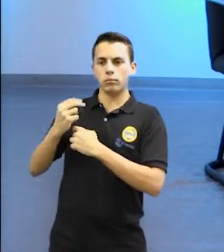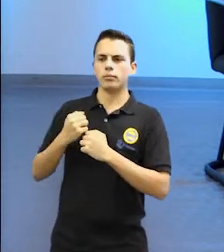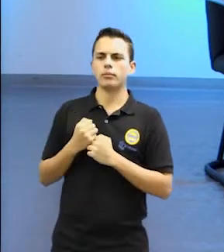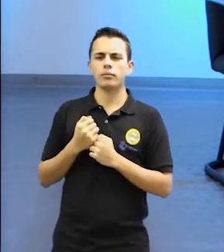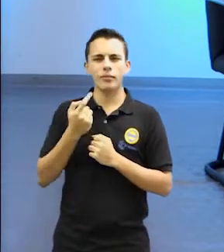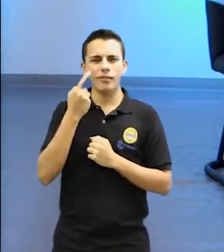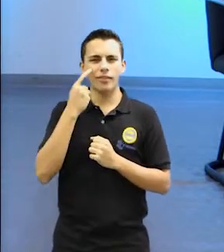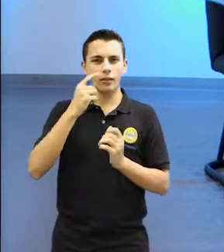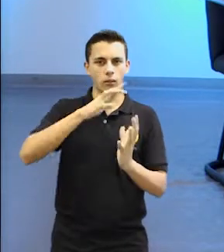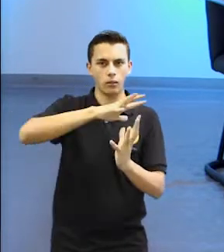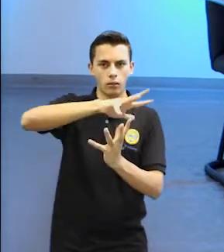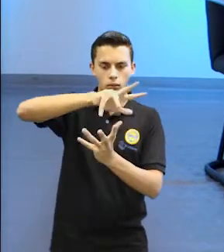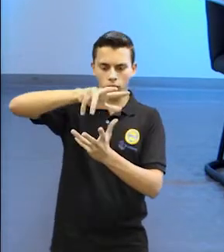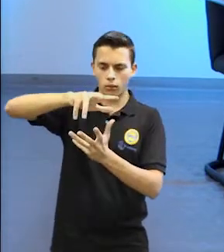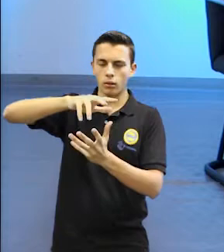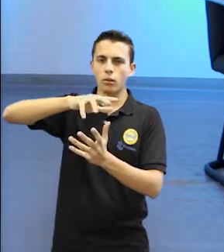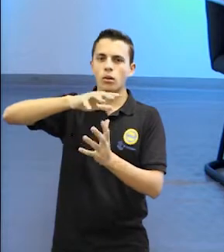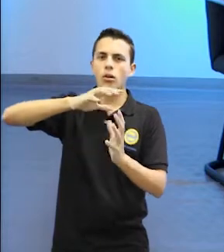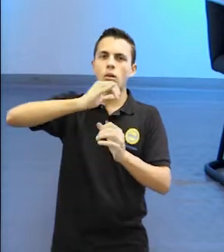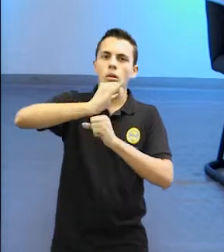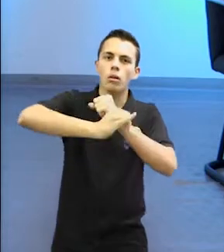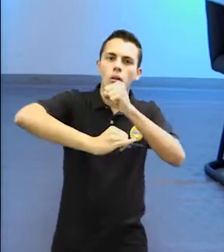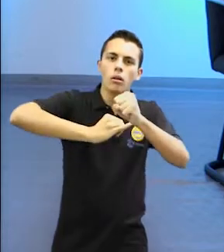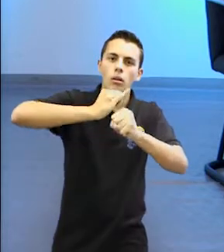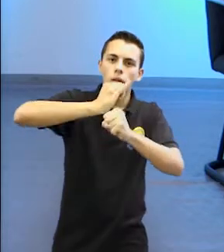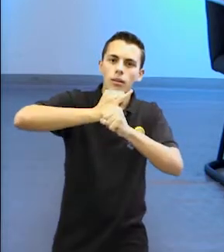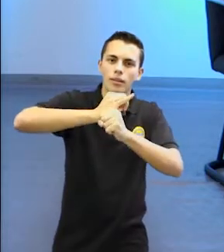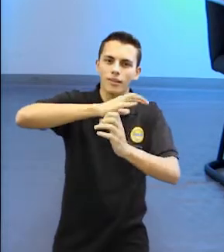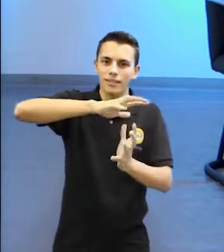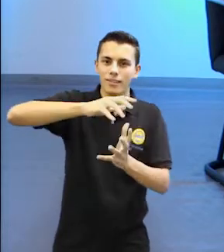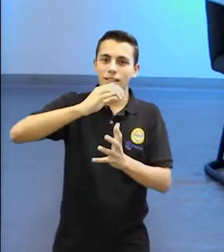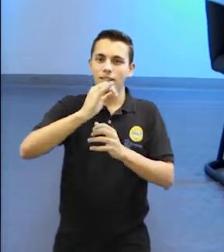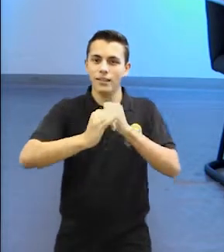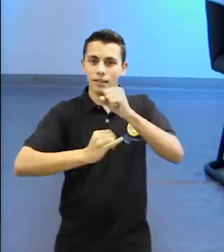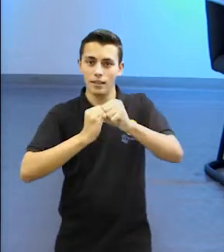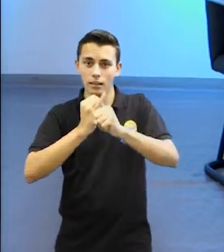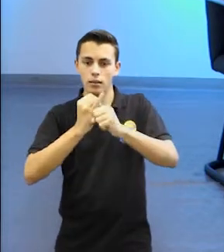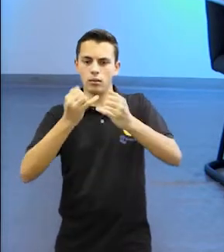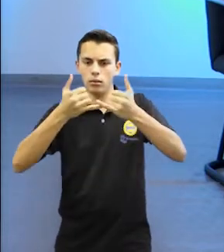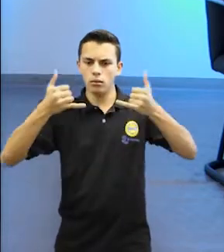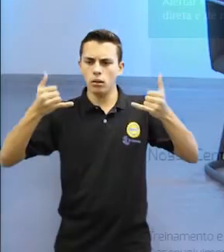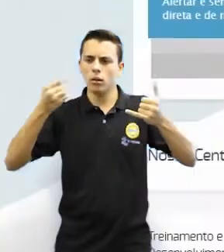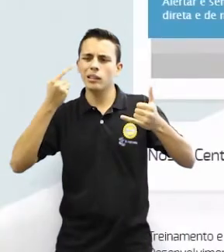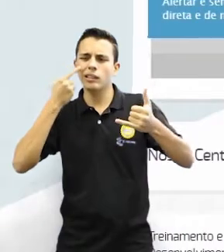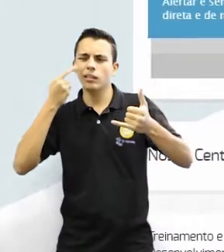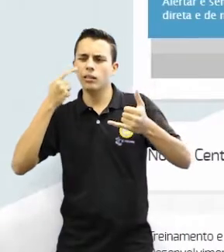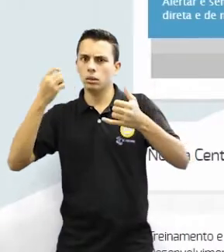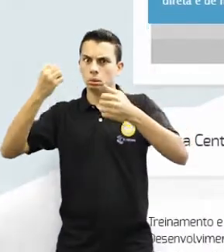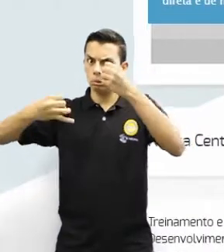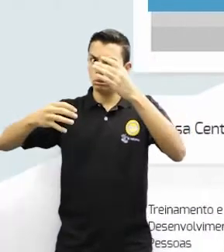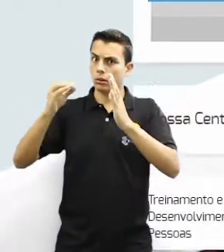Nelson, né, da Educatus, para a gente mostrar quanta coisa a Educatus tem, gente. Olha só que interessante.